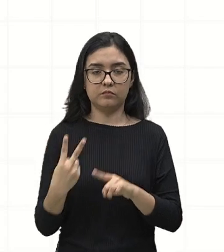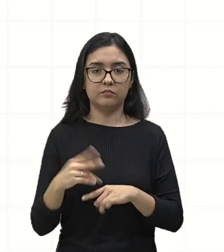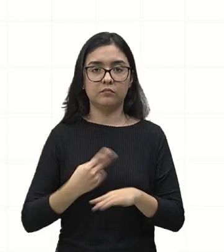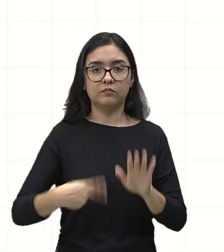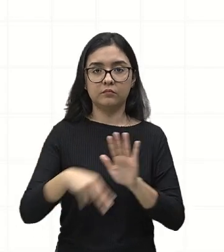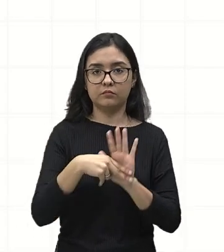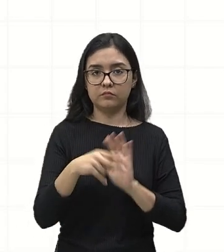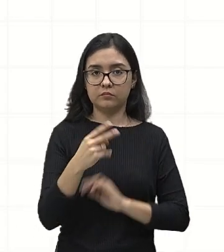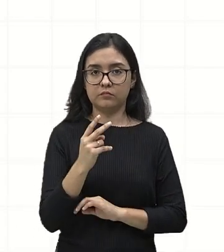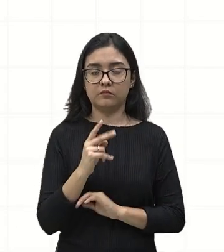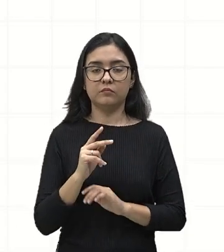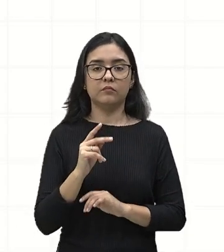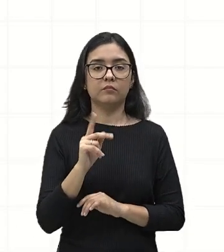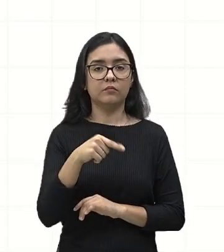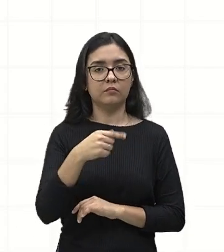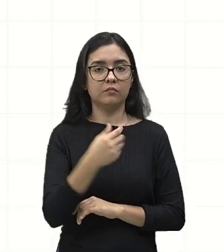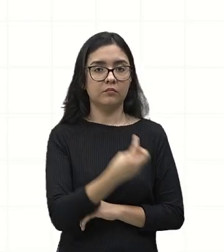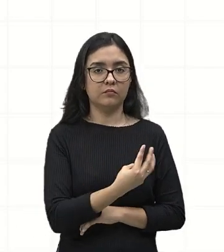32.